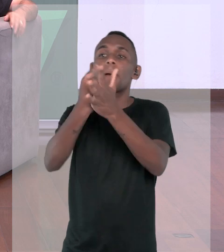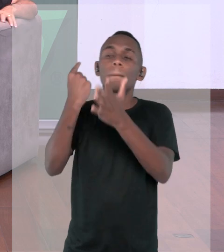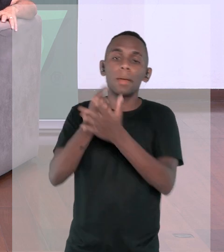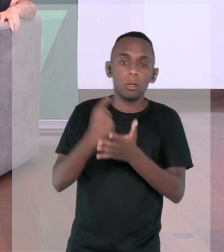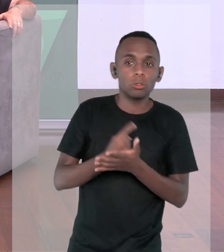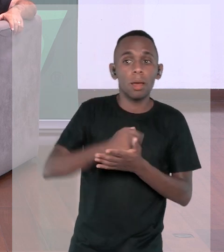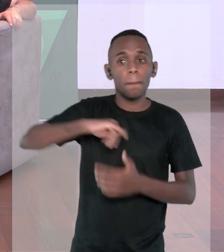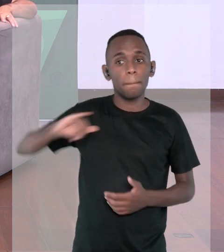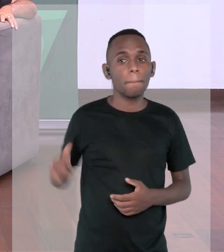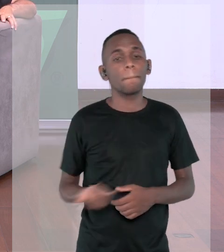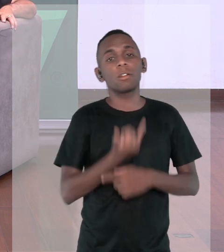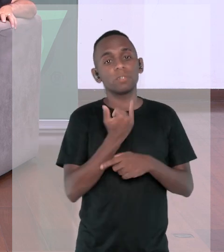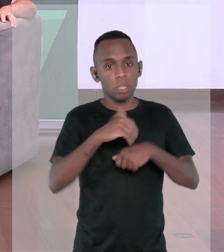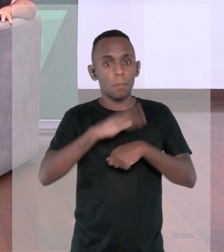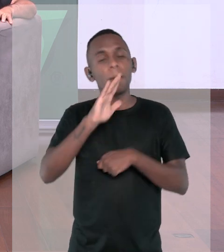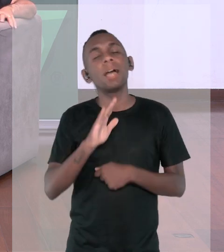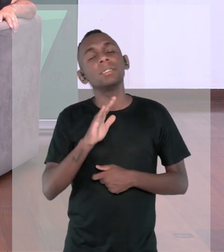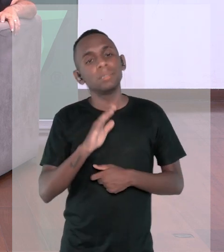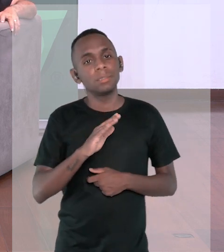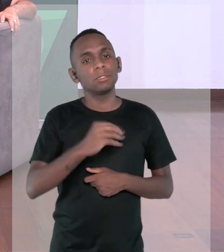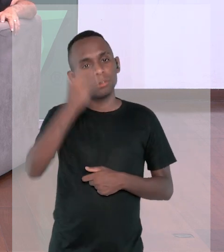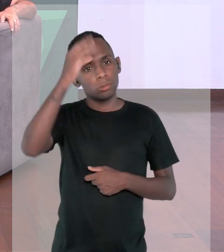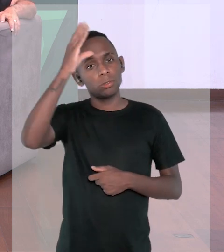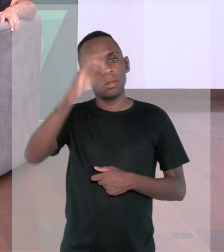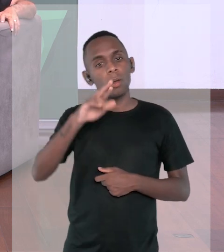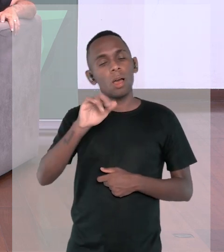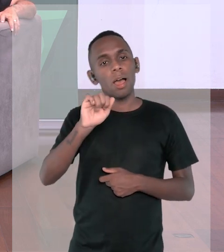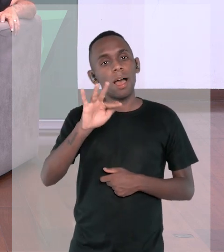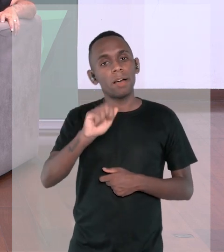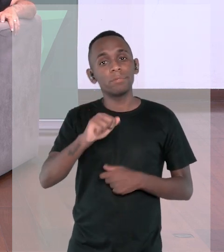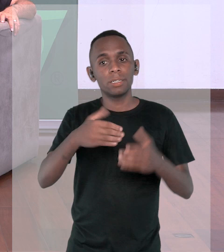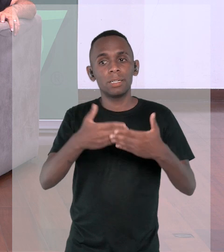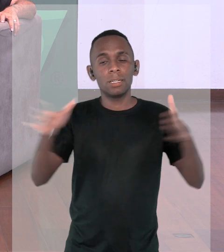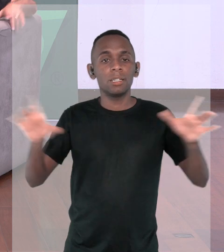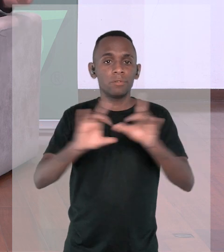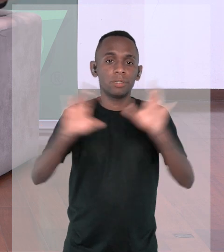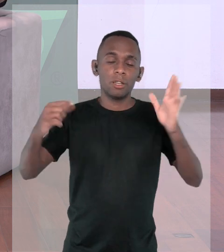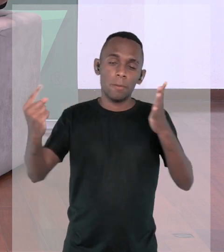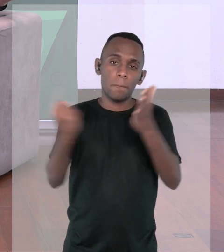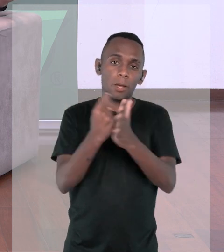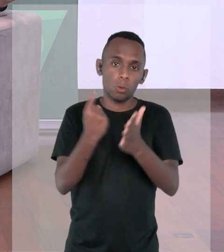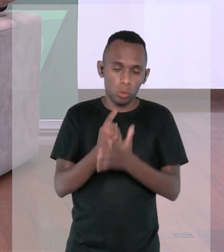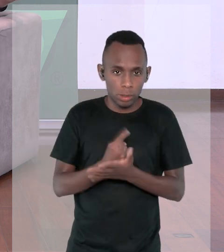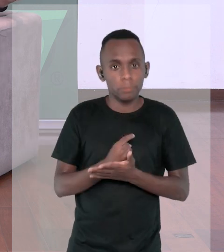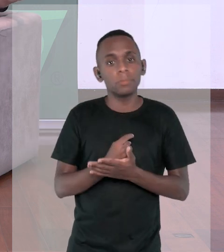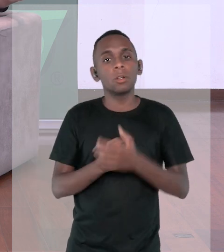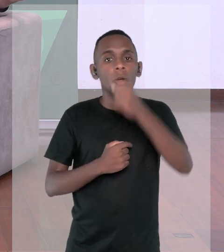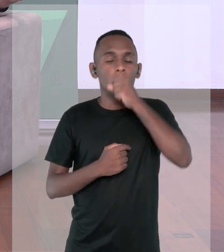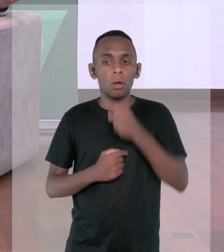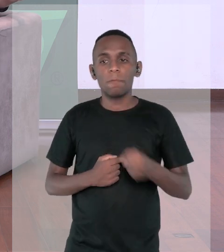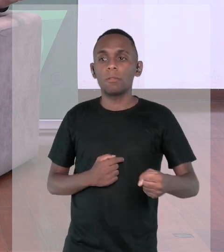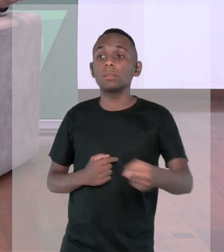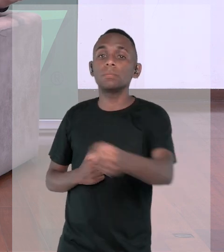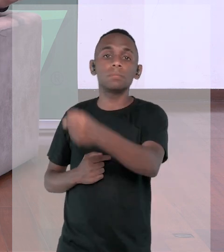a aproveitar mais todo esse conhecimento do Rafa. Estão abertas as perguntas. Ela vai levar aqui